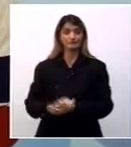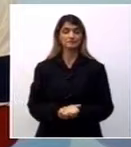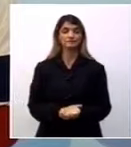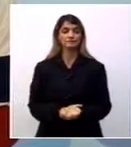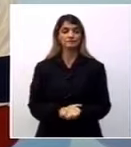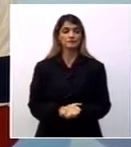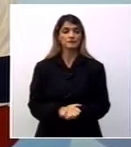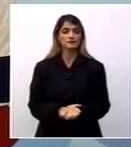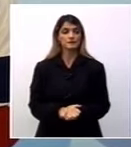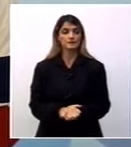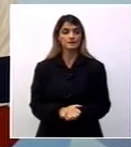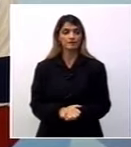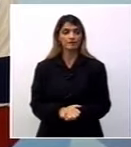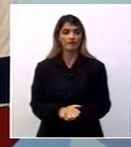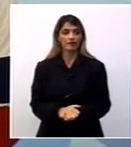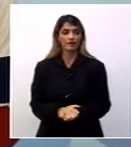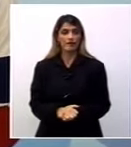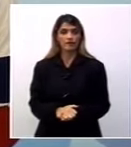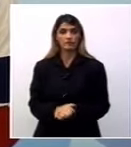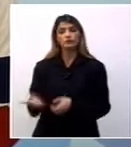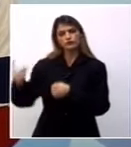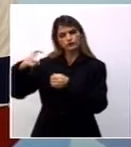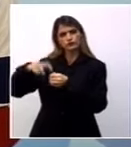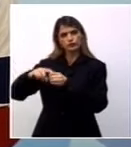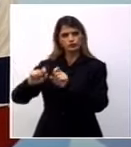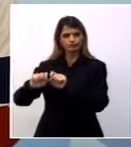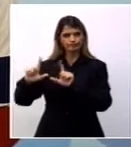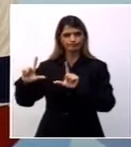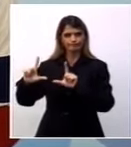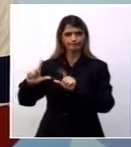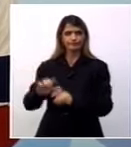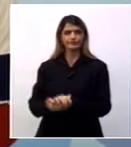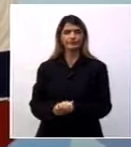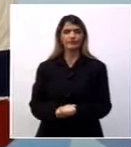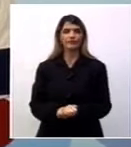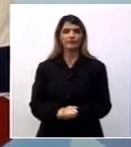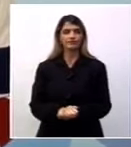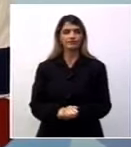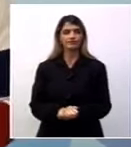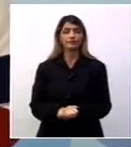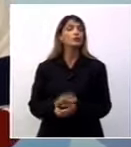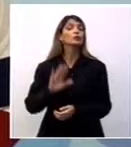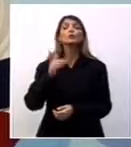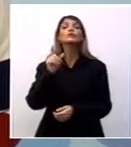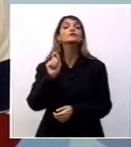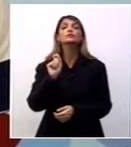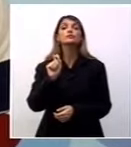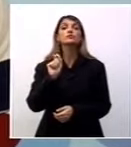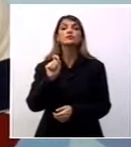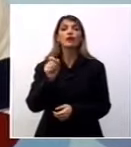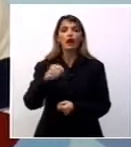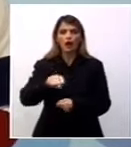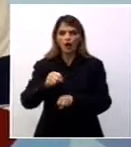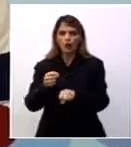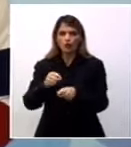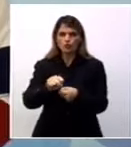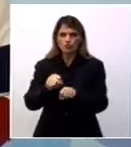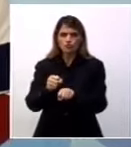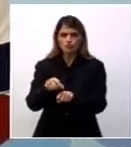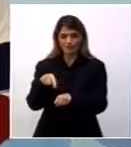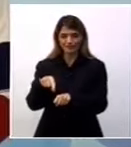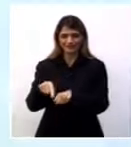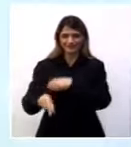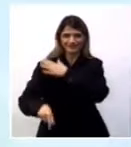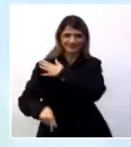Tá. Pode isso. Volta mais um pouquinho. Tá. Então, o que acontece? Essa luta do Huka Huka,